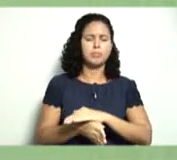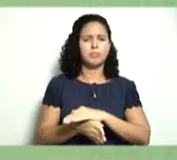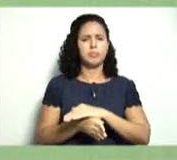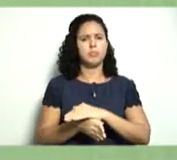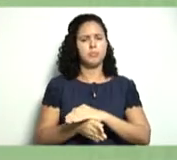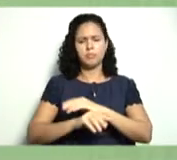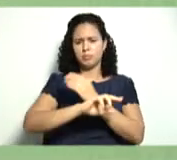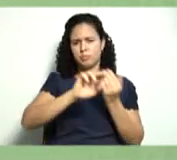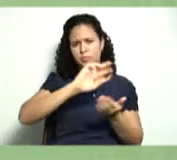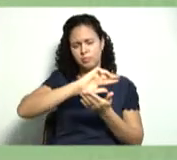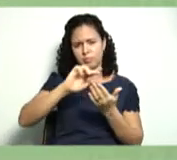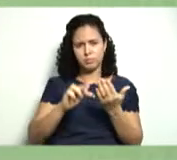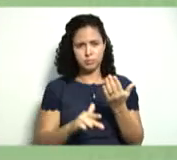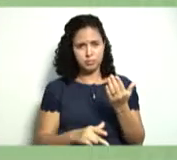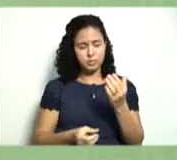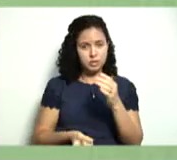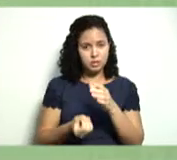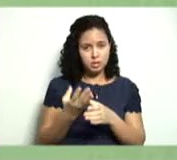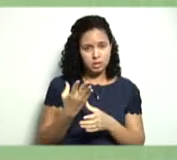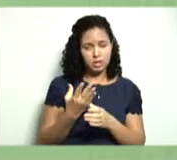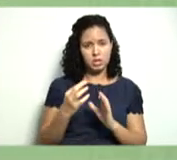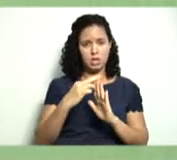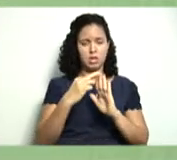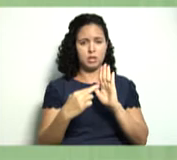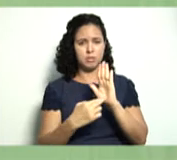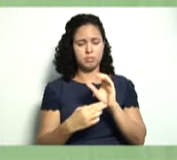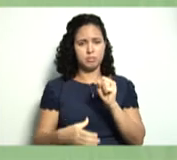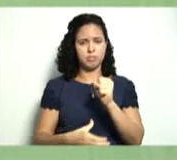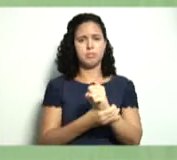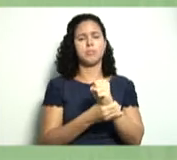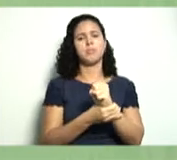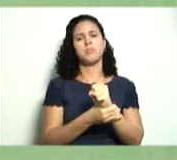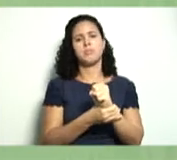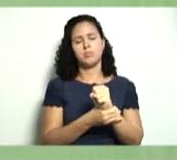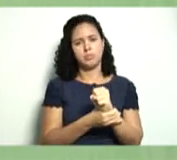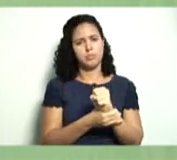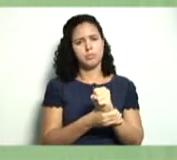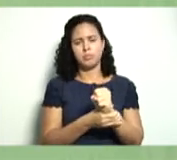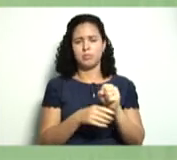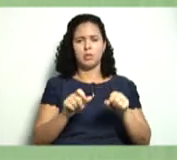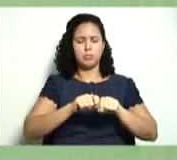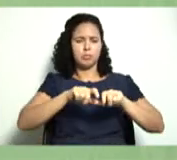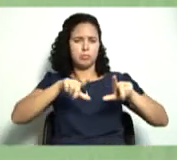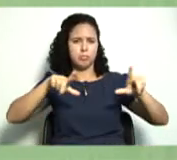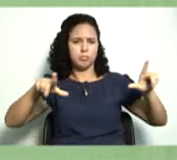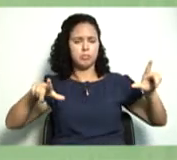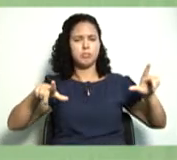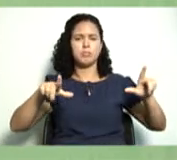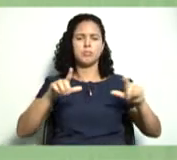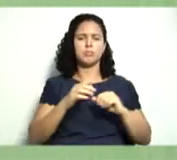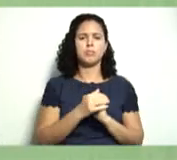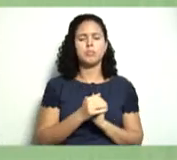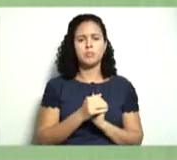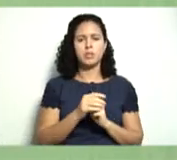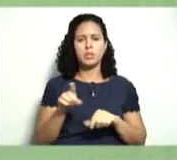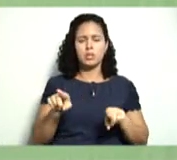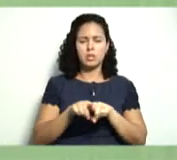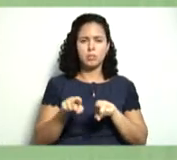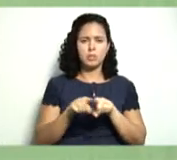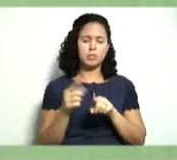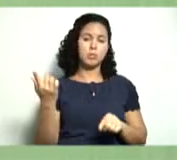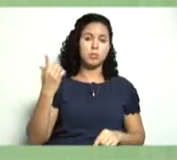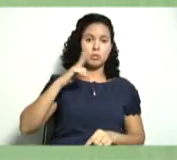permite criar e aplicar a regra de seguranças em logins perfis permite recuperá los